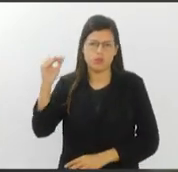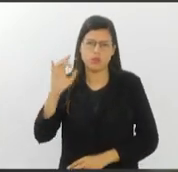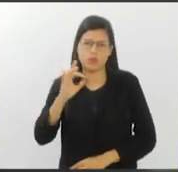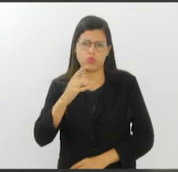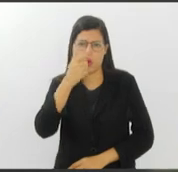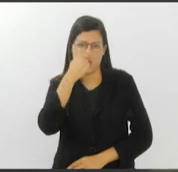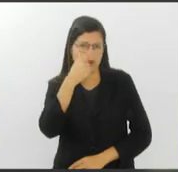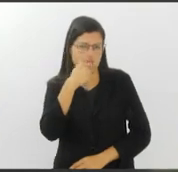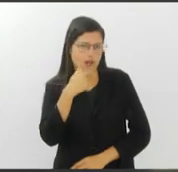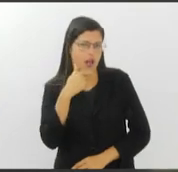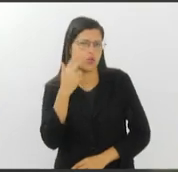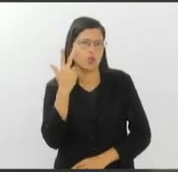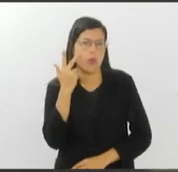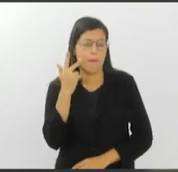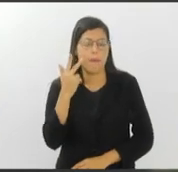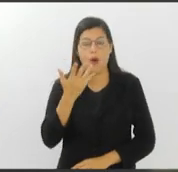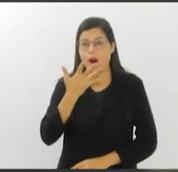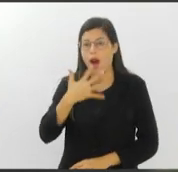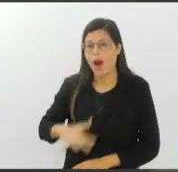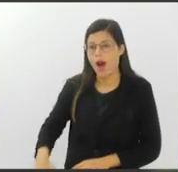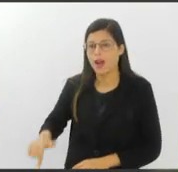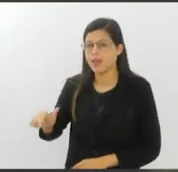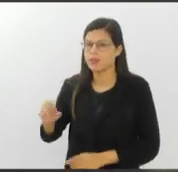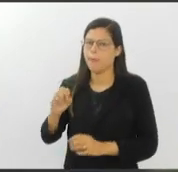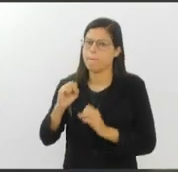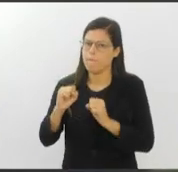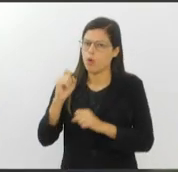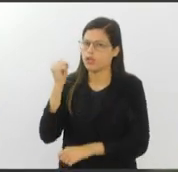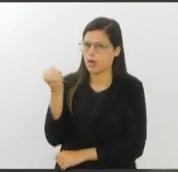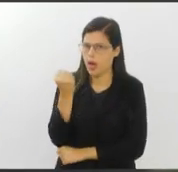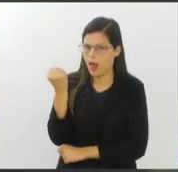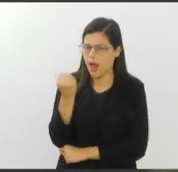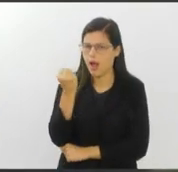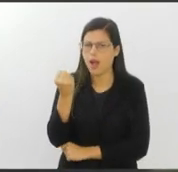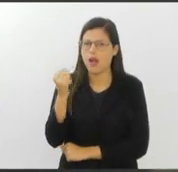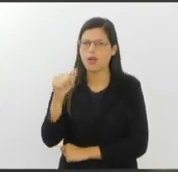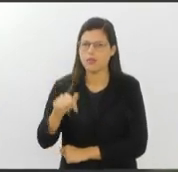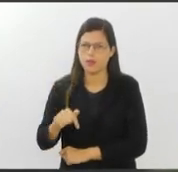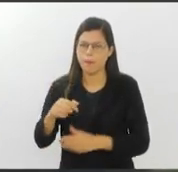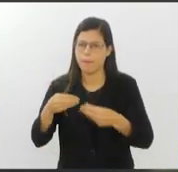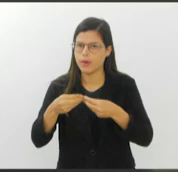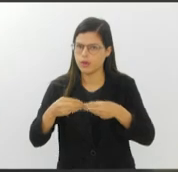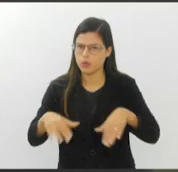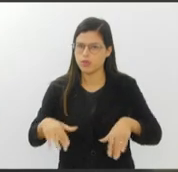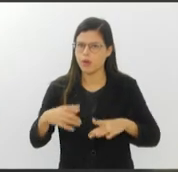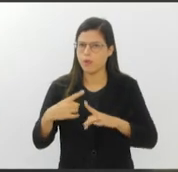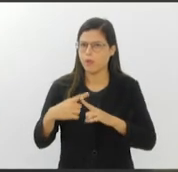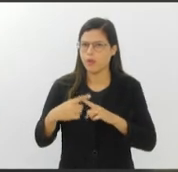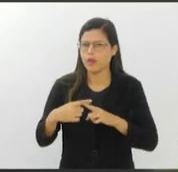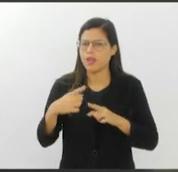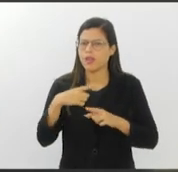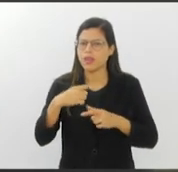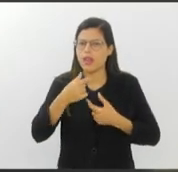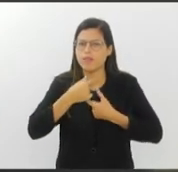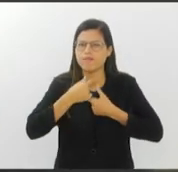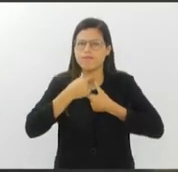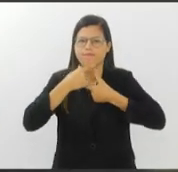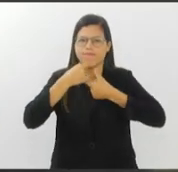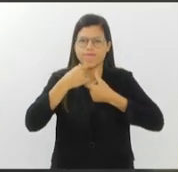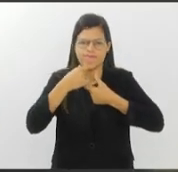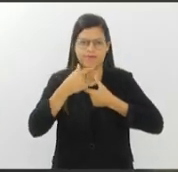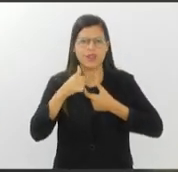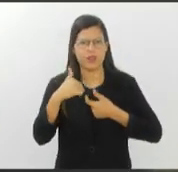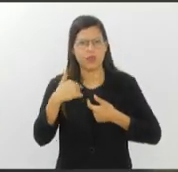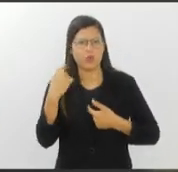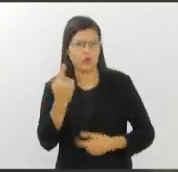numa criança muito pequena pode fazer um estrago enorme, principalmente por essa questão do tamaninho da via aérea, o que na gente causa espirro,